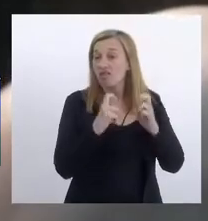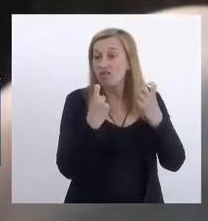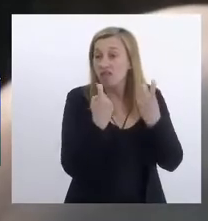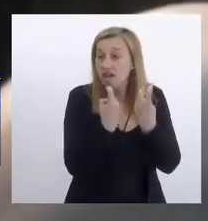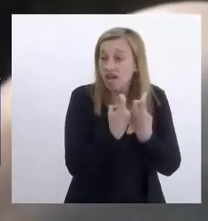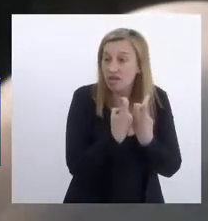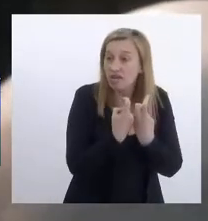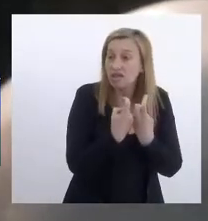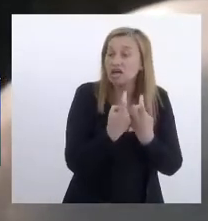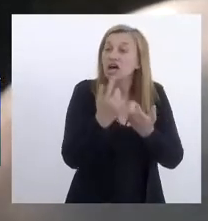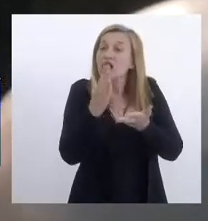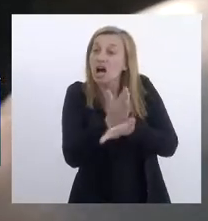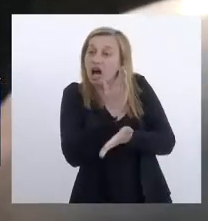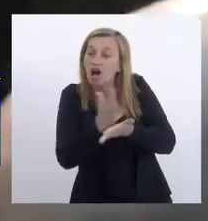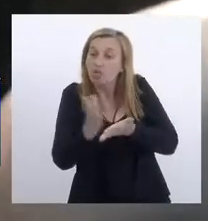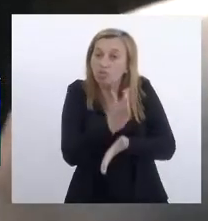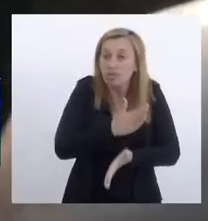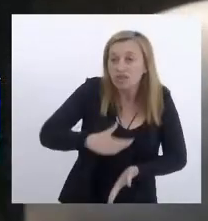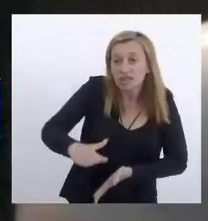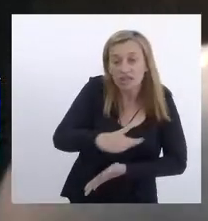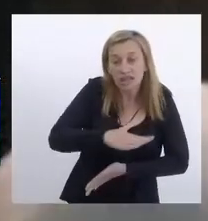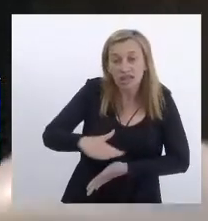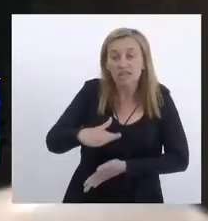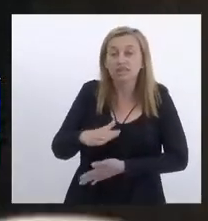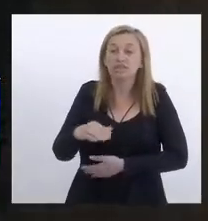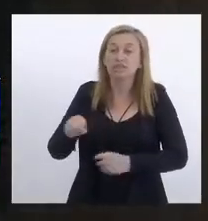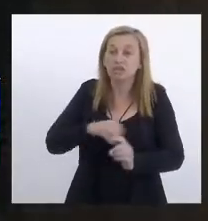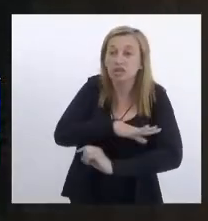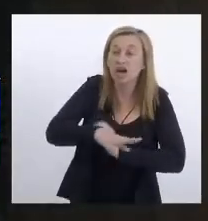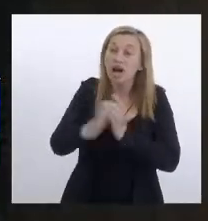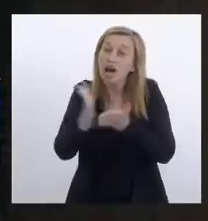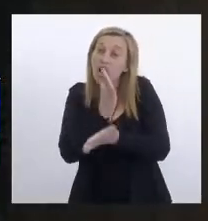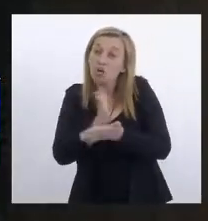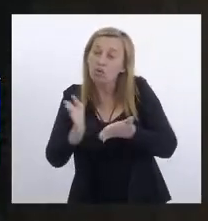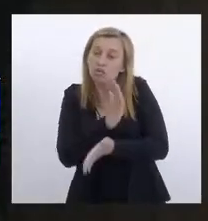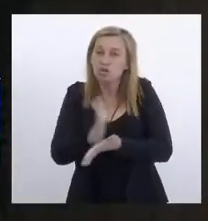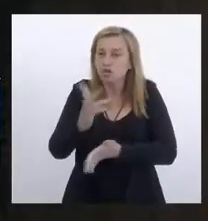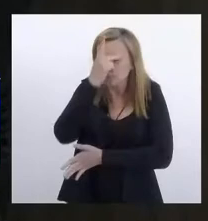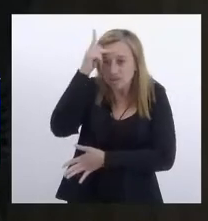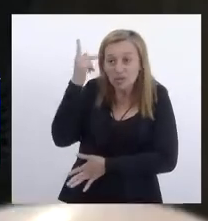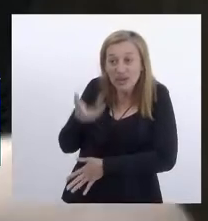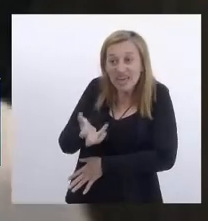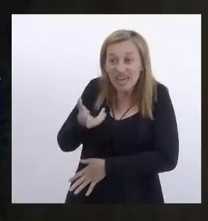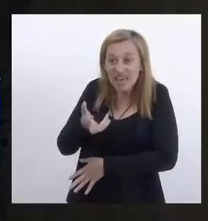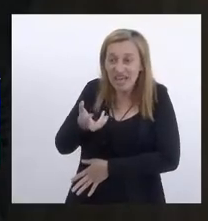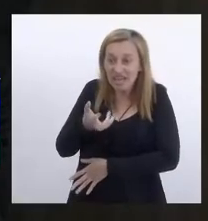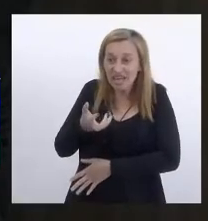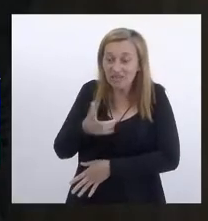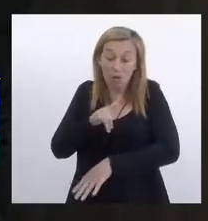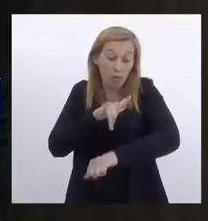alguns setores da sociedade, algumas pessoas estarem querendo implantar esse banheiro